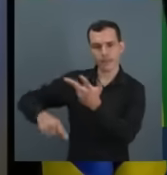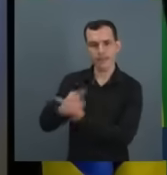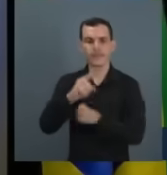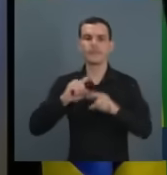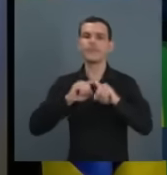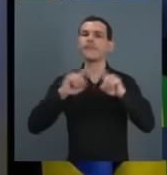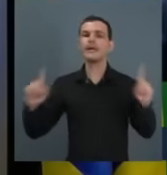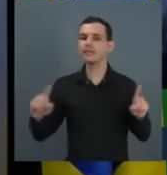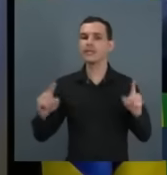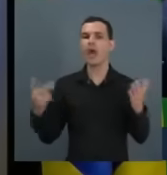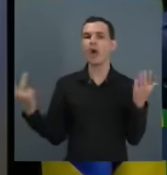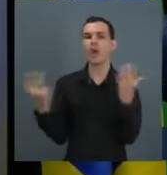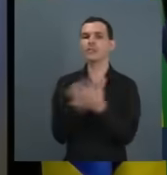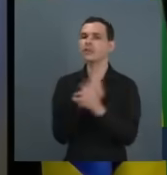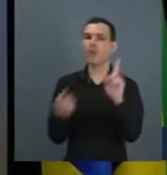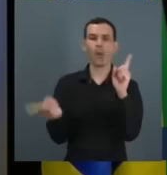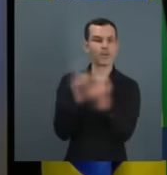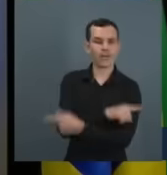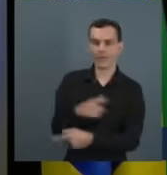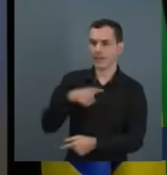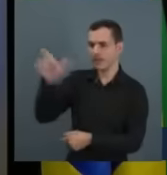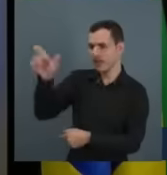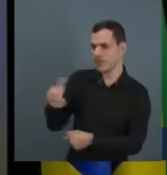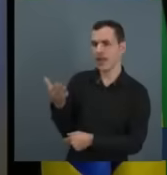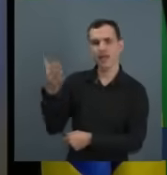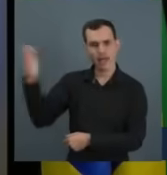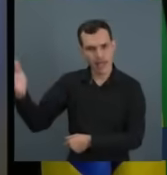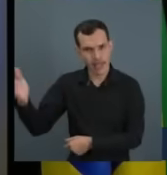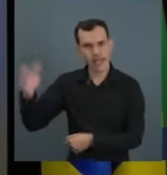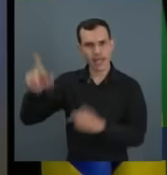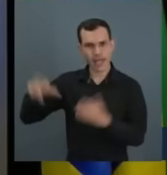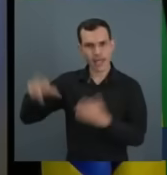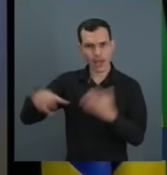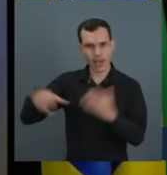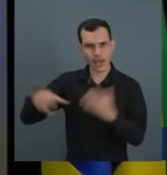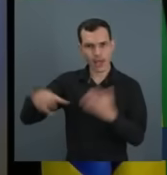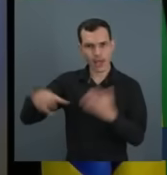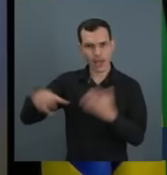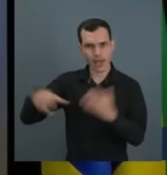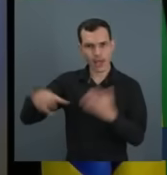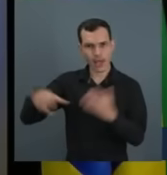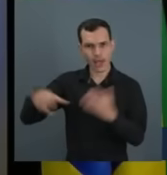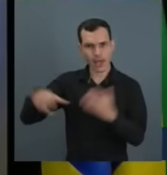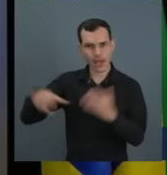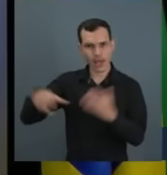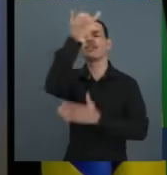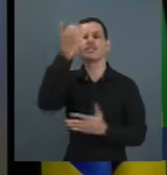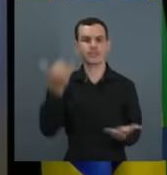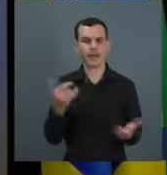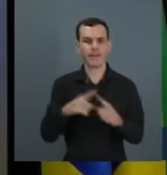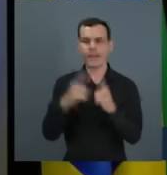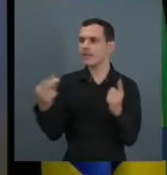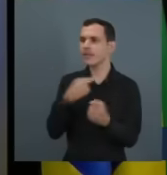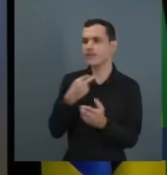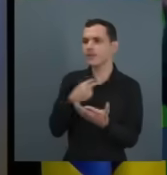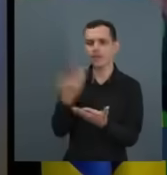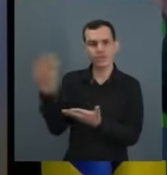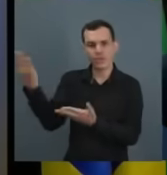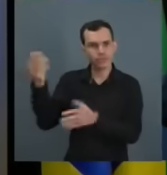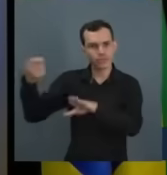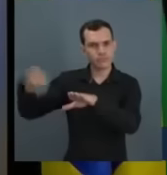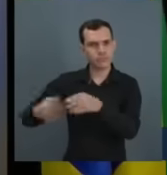se diz vítima, que deveria ter se declarado suspeito e impedido de julgar, porque isso